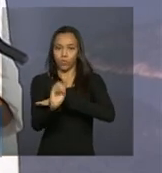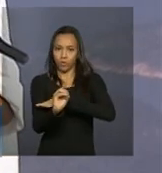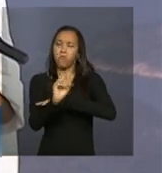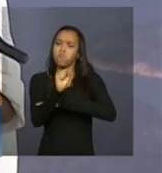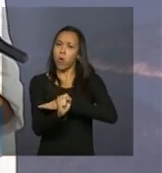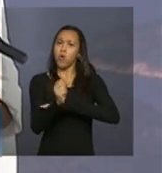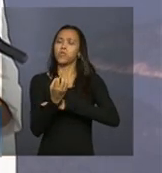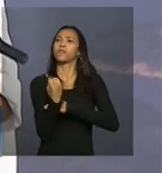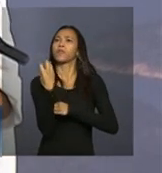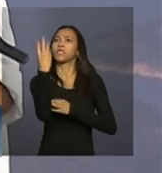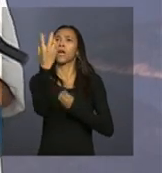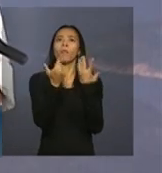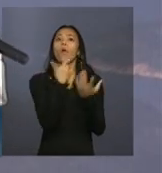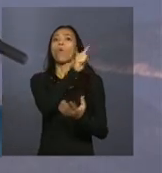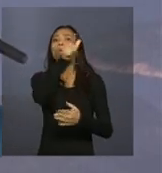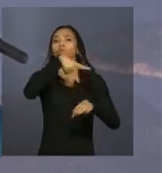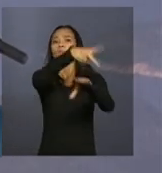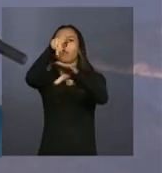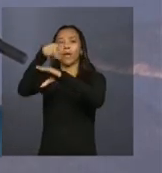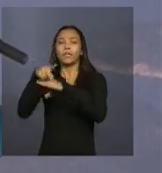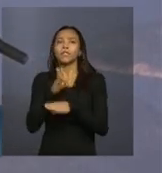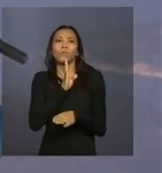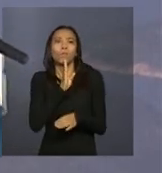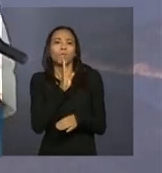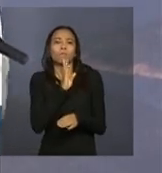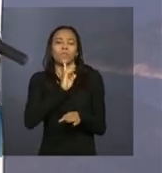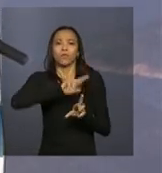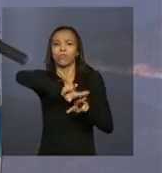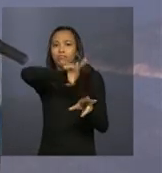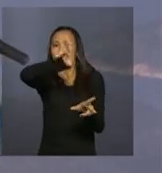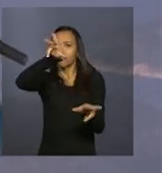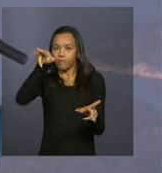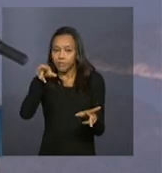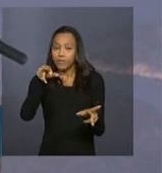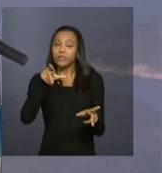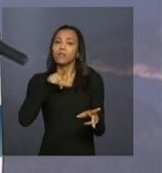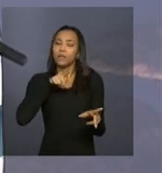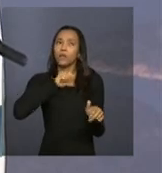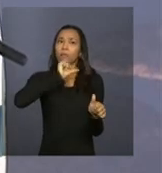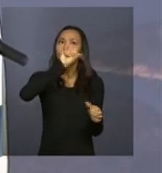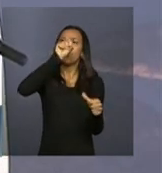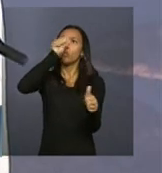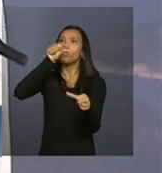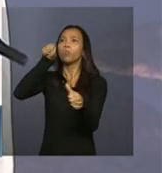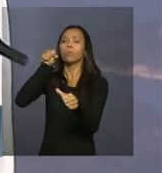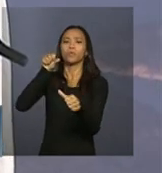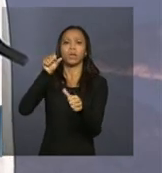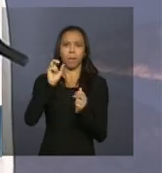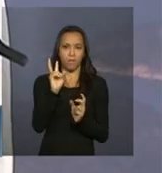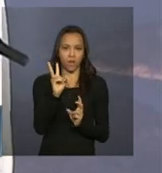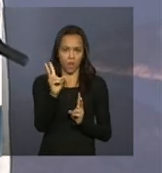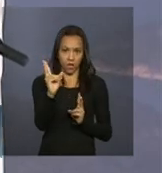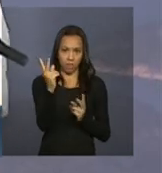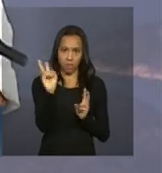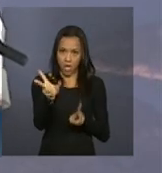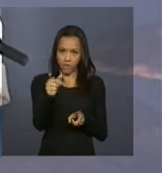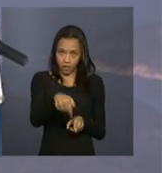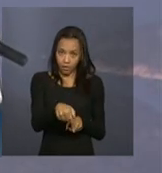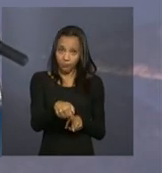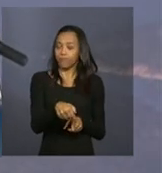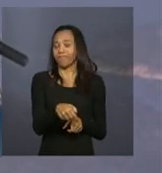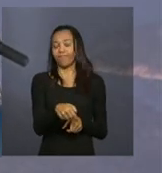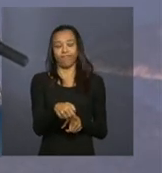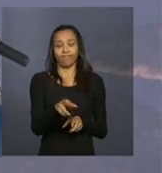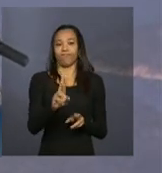alguns países mais autoritários, enfim, em monarquias, em que existem transformações urbanas como essas aqui. Essa